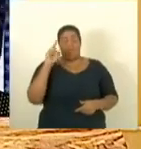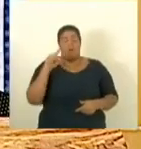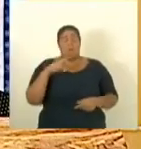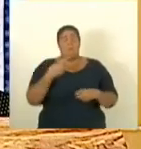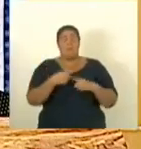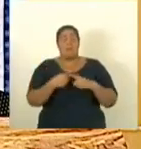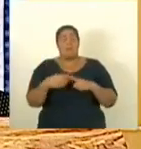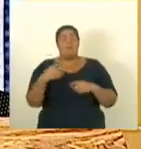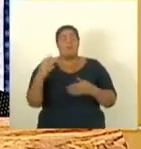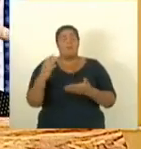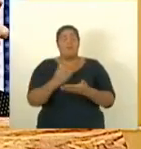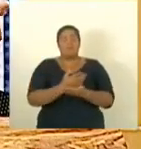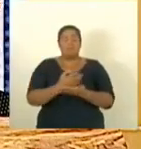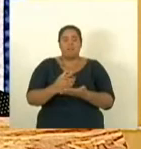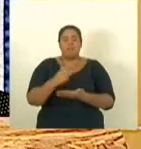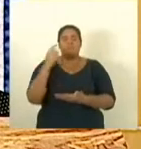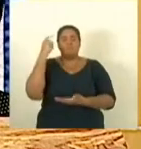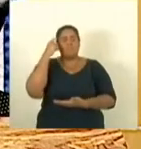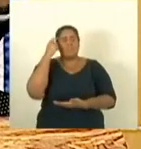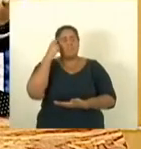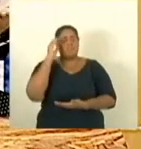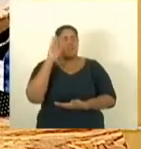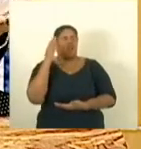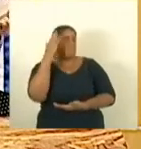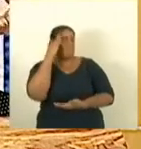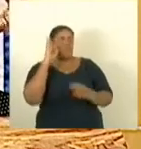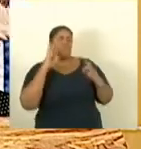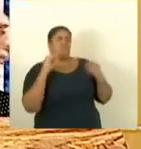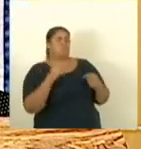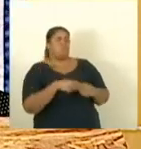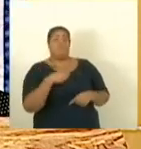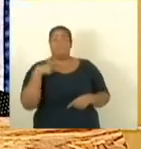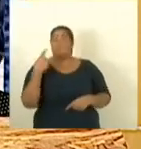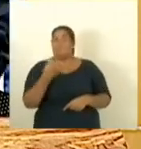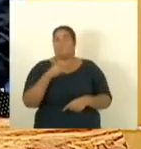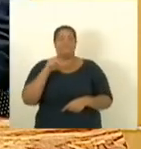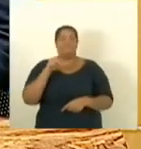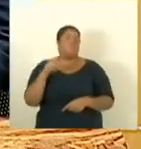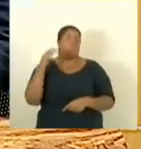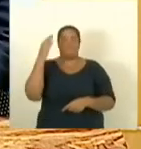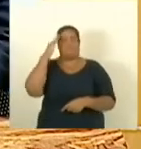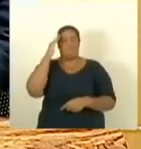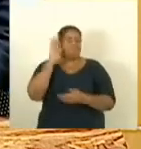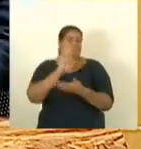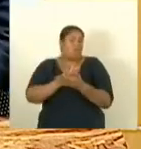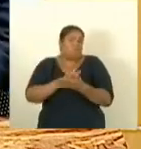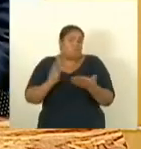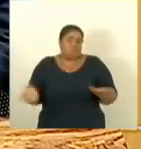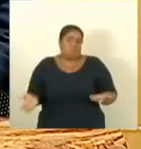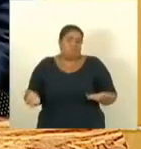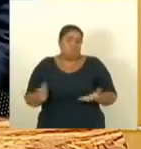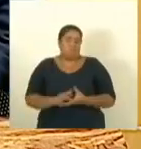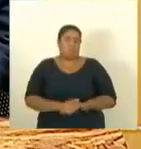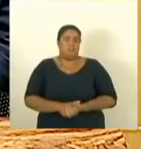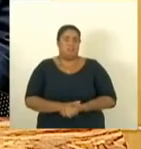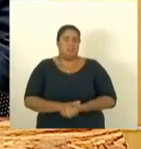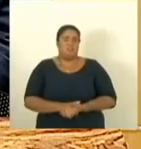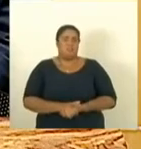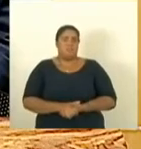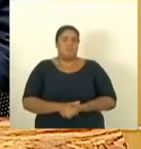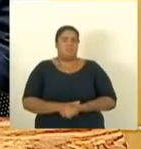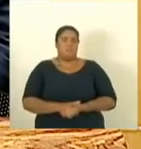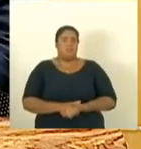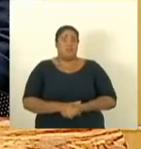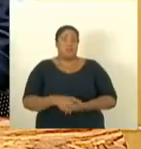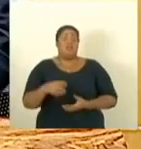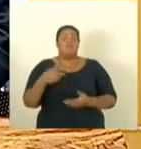tudo, né? Nós não sabemos nada. Até uma coisa curiosa, né? Quanto mais muitos pesquisadores